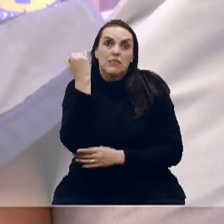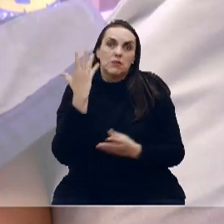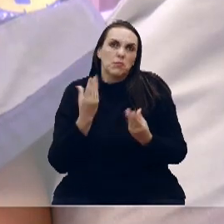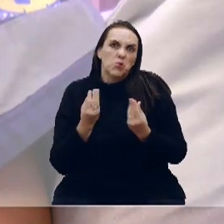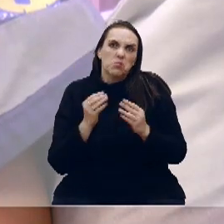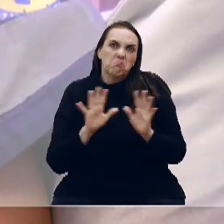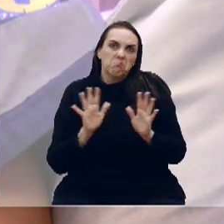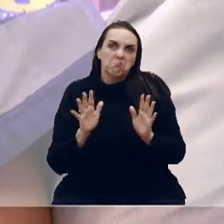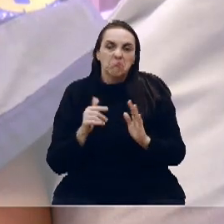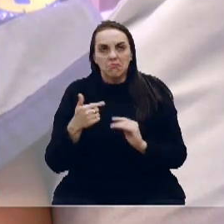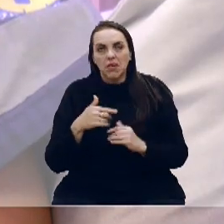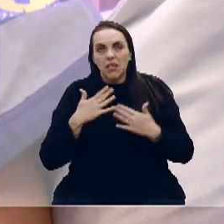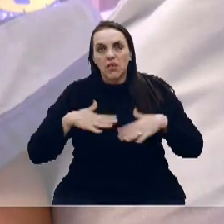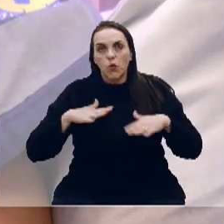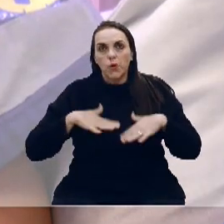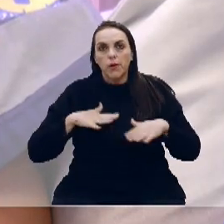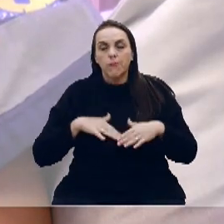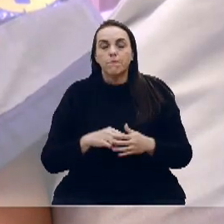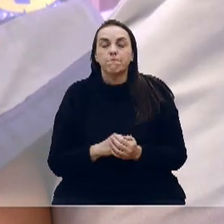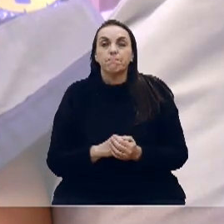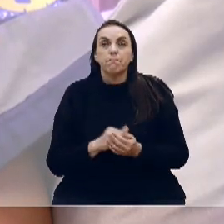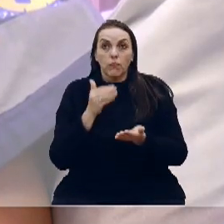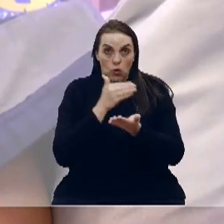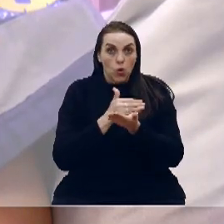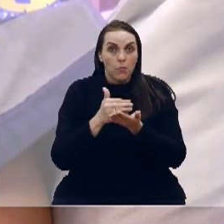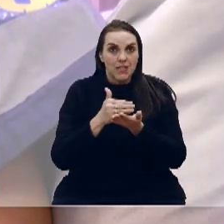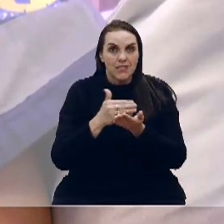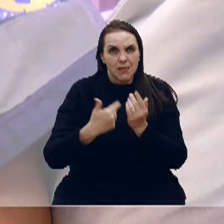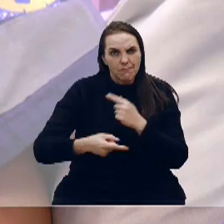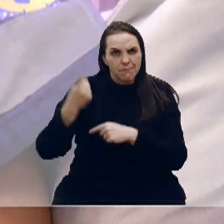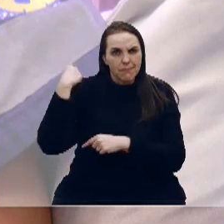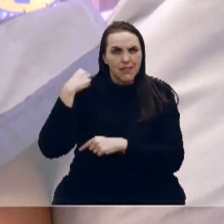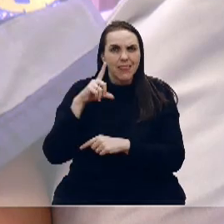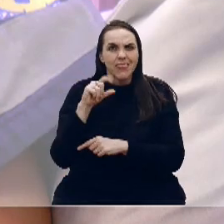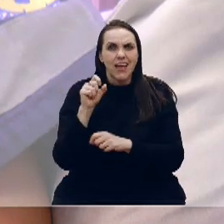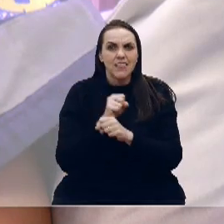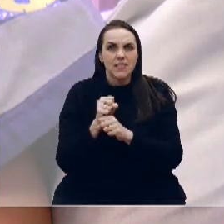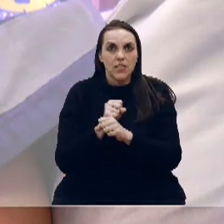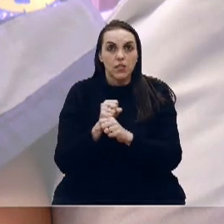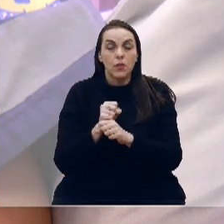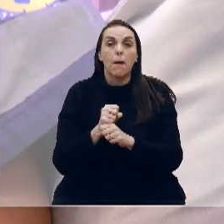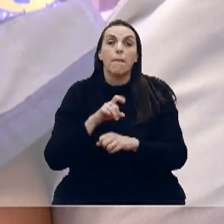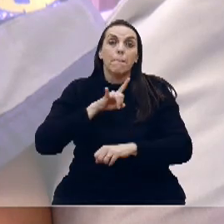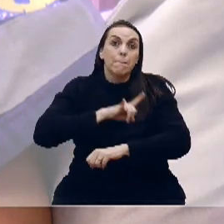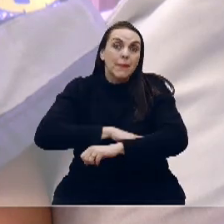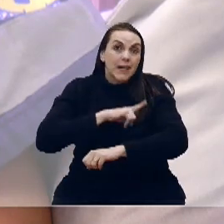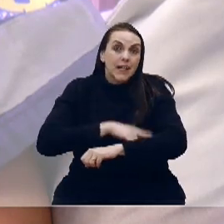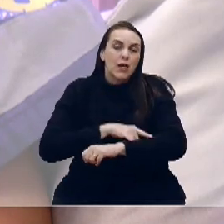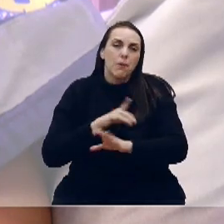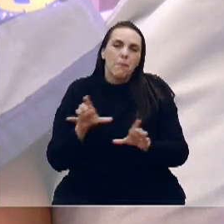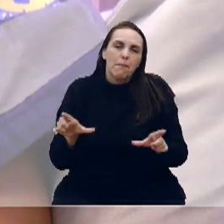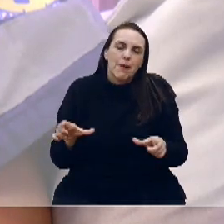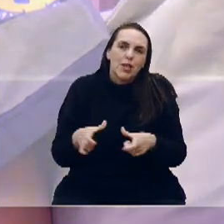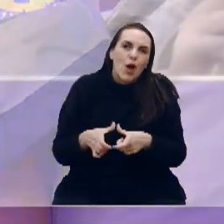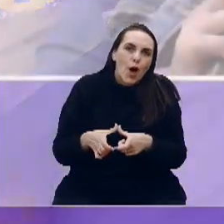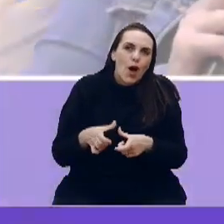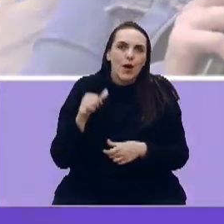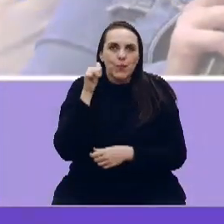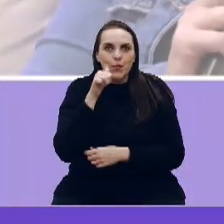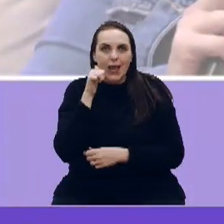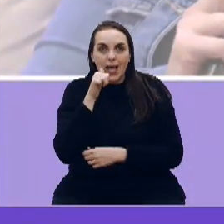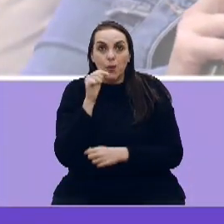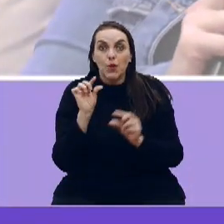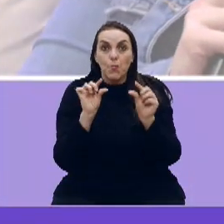bem tranquilo. E no início, lá, há 10 anos atrás, os banheiros eram menores para as mulheres, porque eram bem menos mulheres,